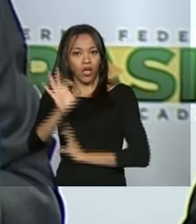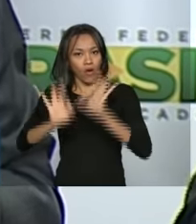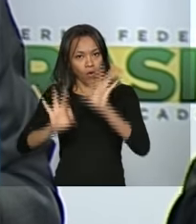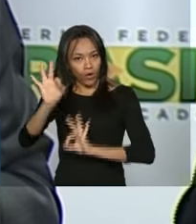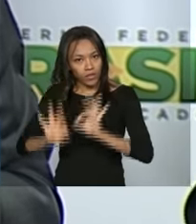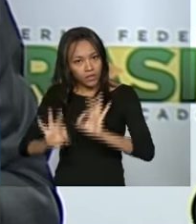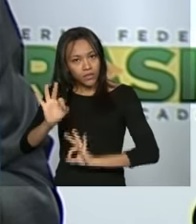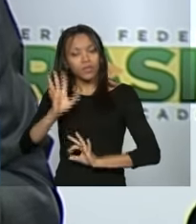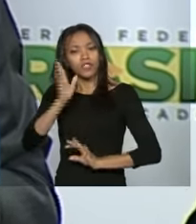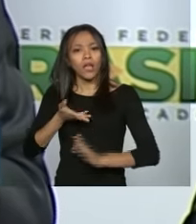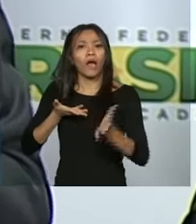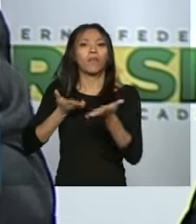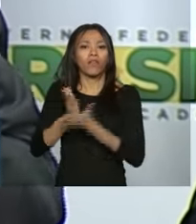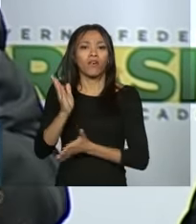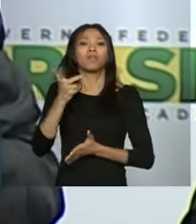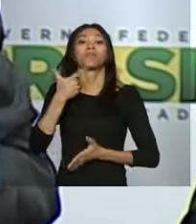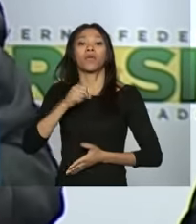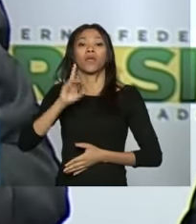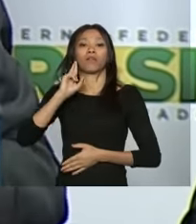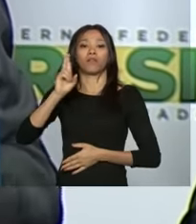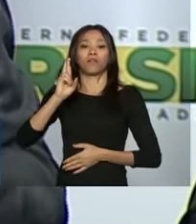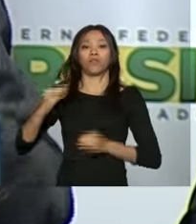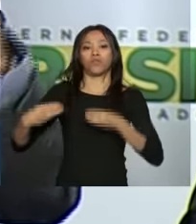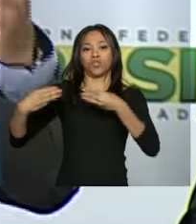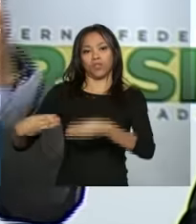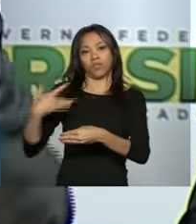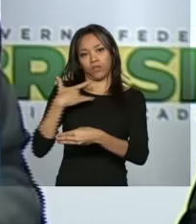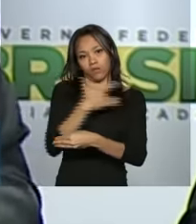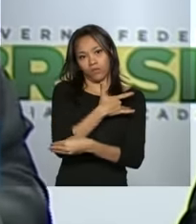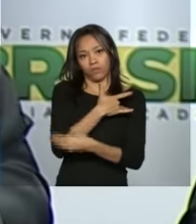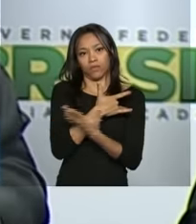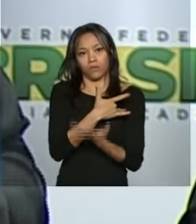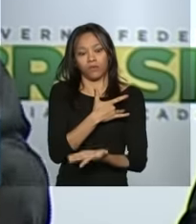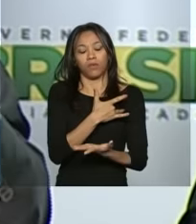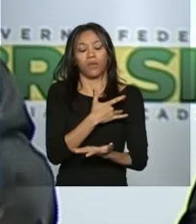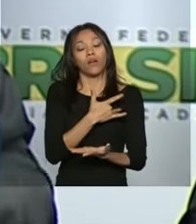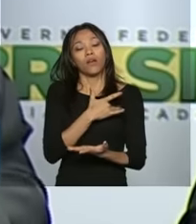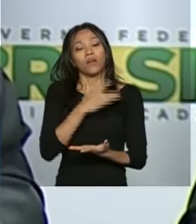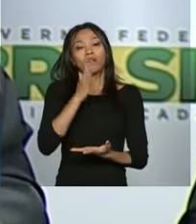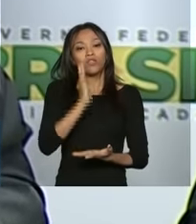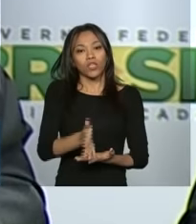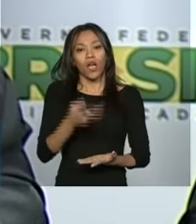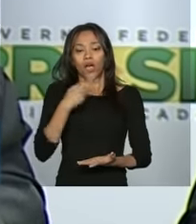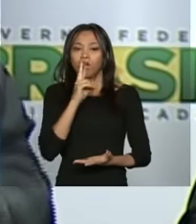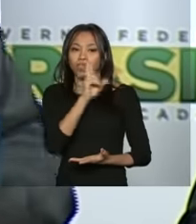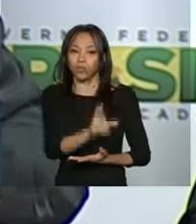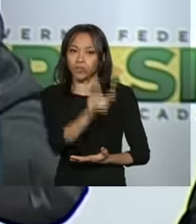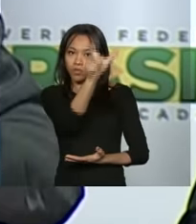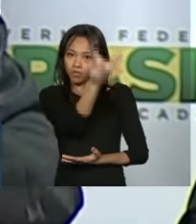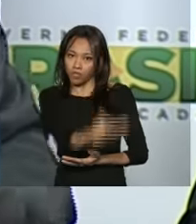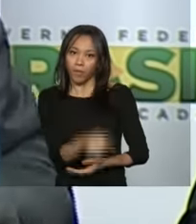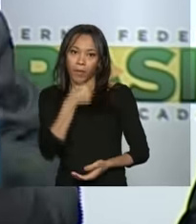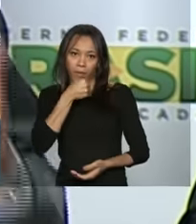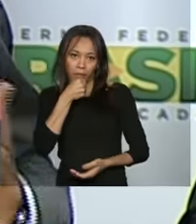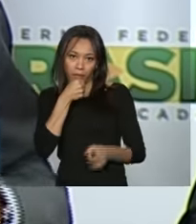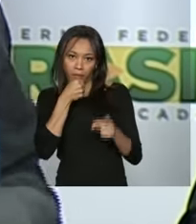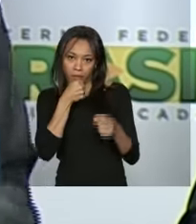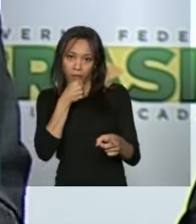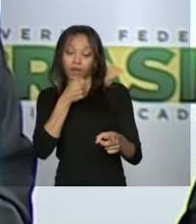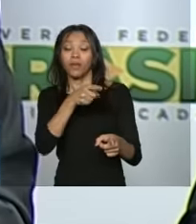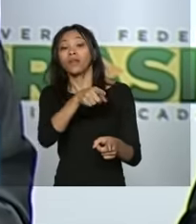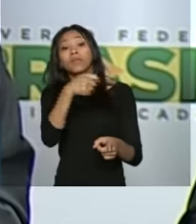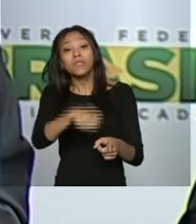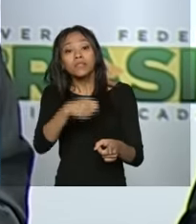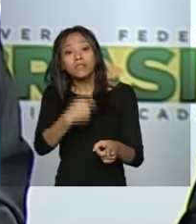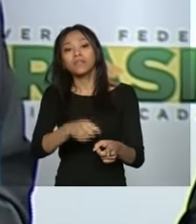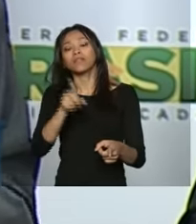aprovado pelo Ministério da Saúde que nós esperamos que seja aqui naquilo que eu tava respondendo pra Letícia né certo que seja incorporado